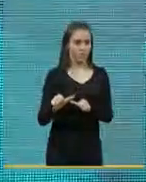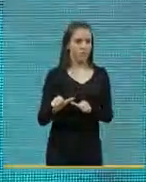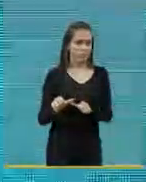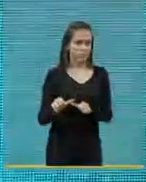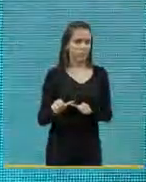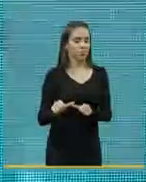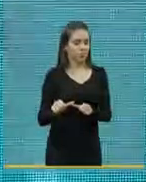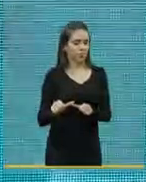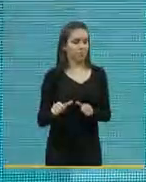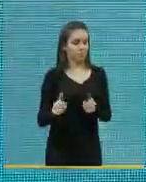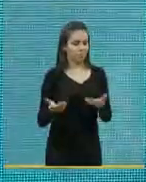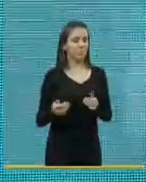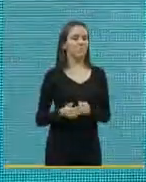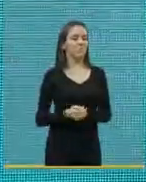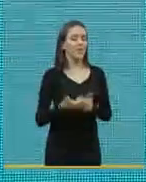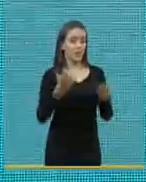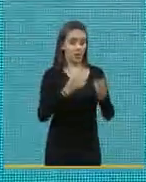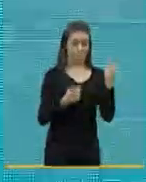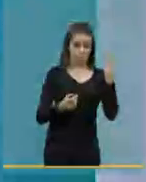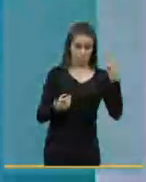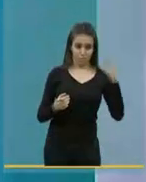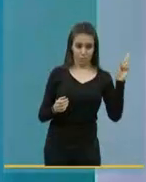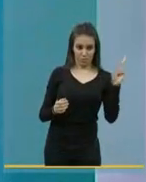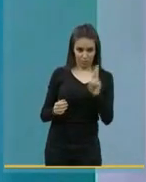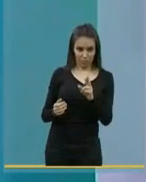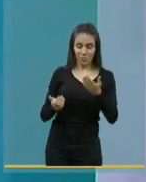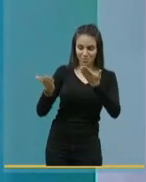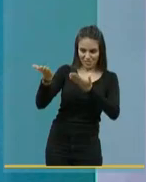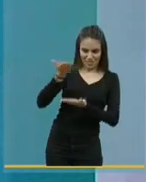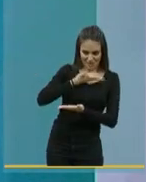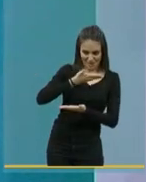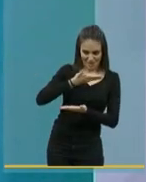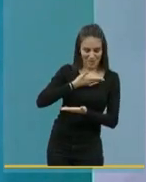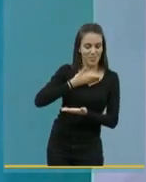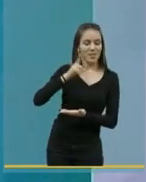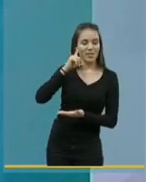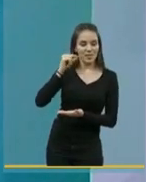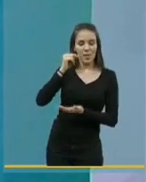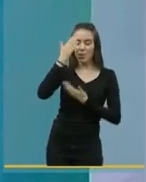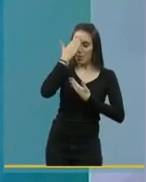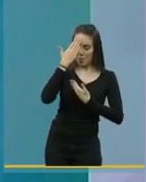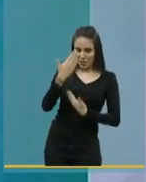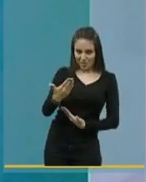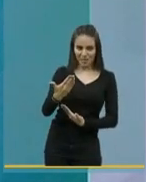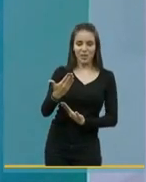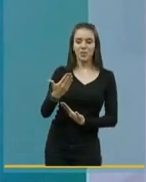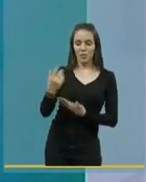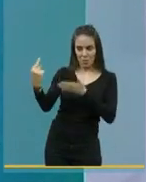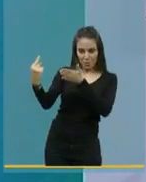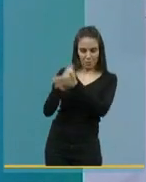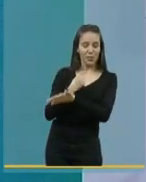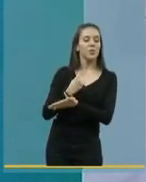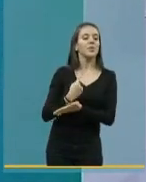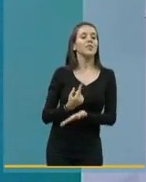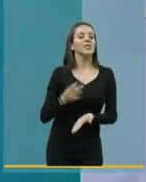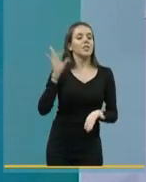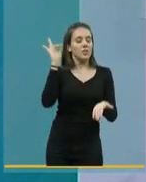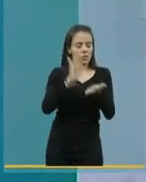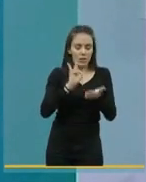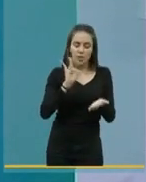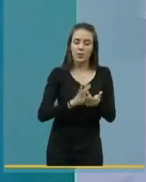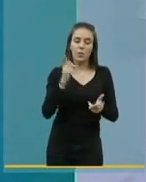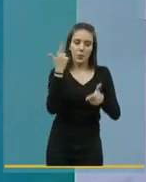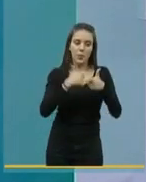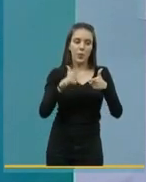minutos para a resposta amigo ciro muito obrigado pela pergunta é realmente esse é um dos maiores problemas